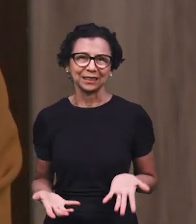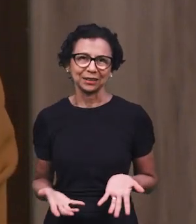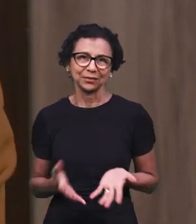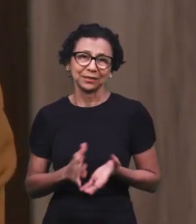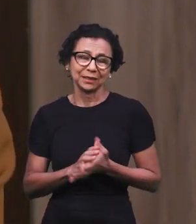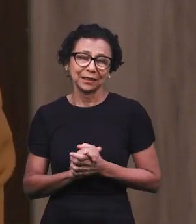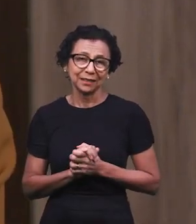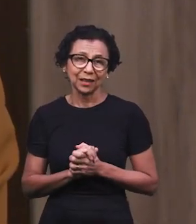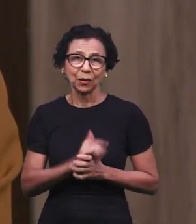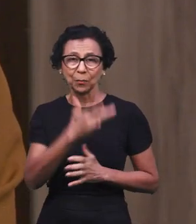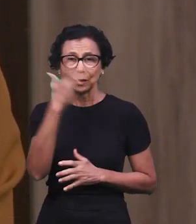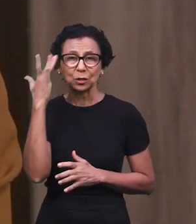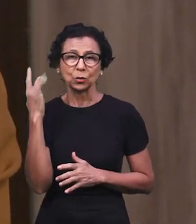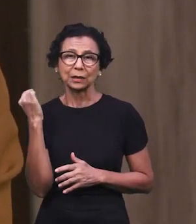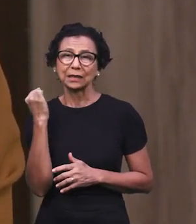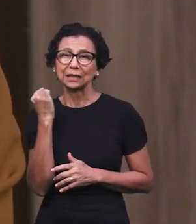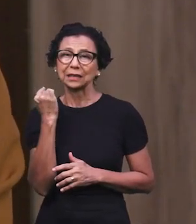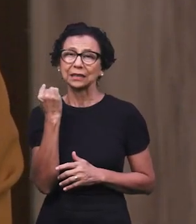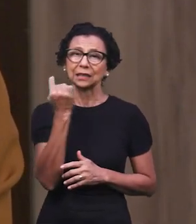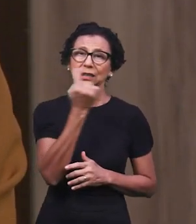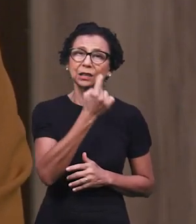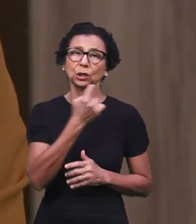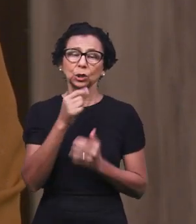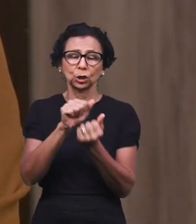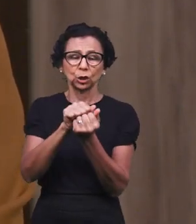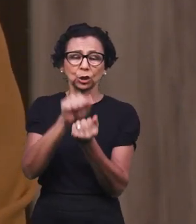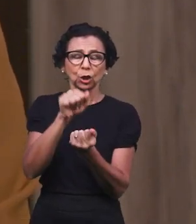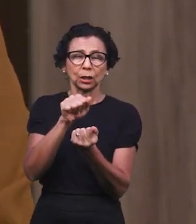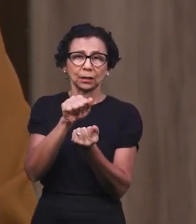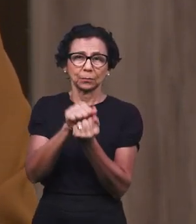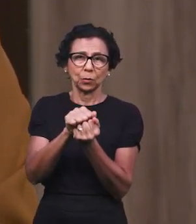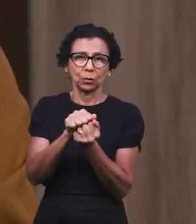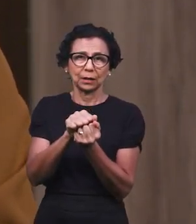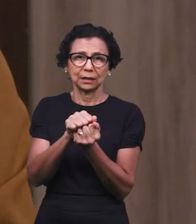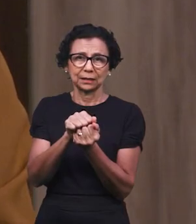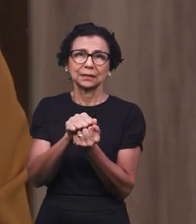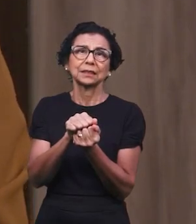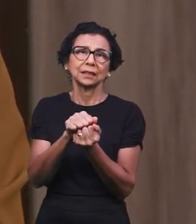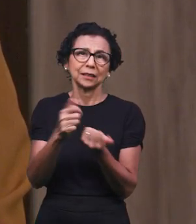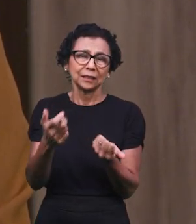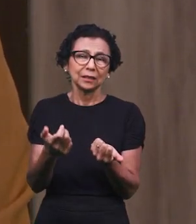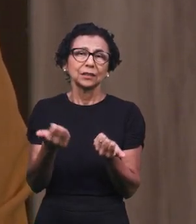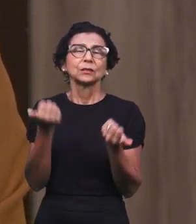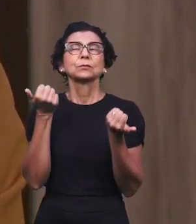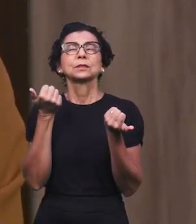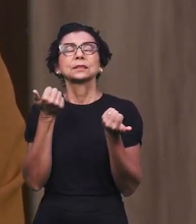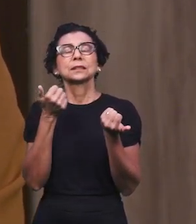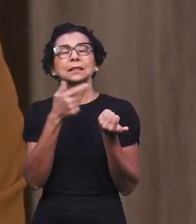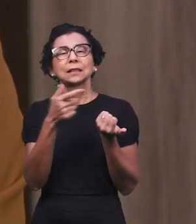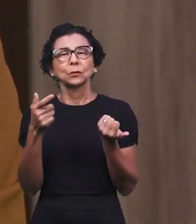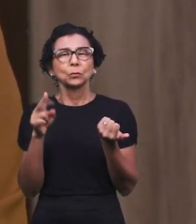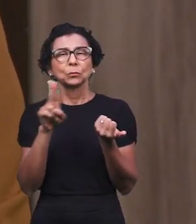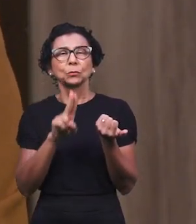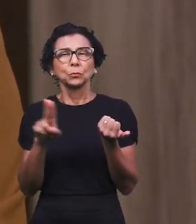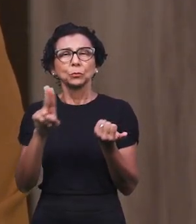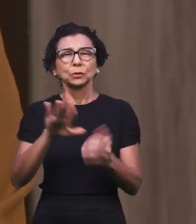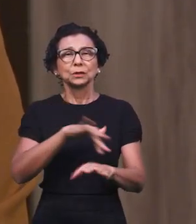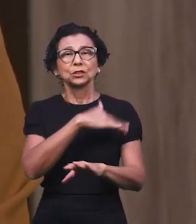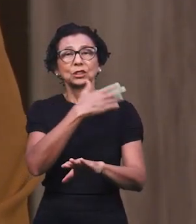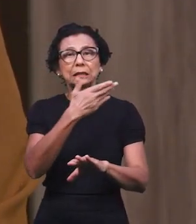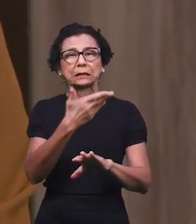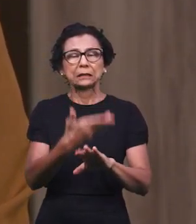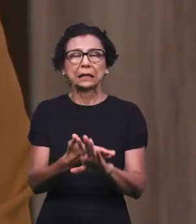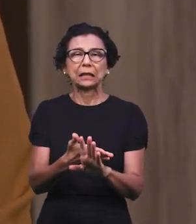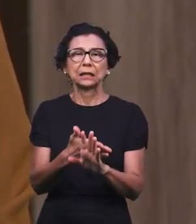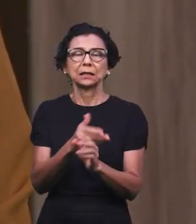é exatamente assim. Ela fica ali apertando a gengiva, você fala, você come, mastiga, e chega no final do dia, a